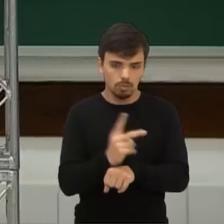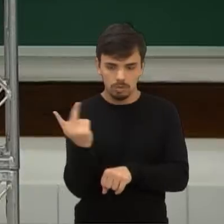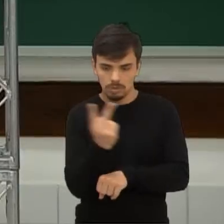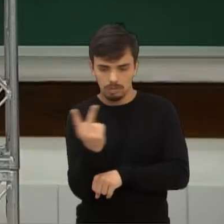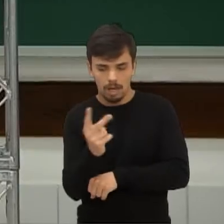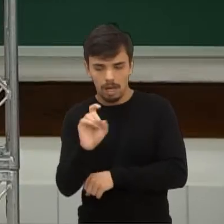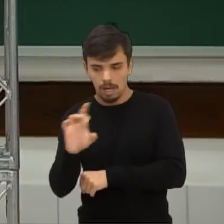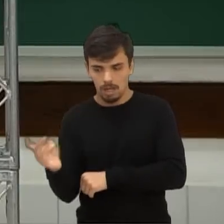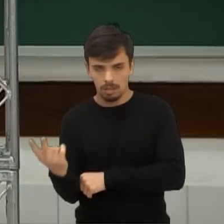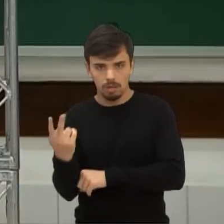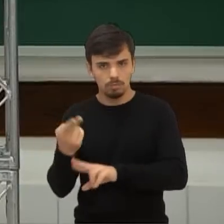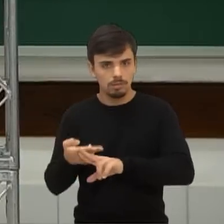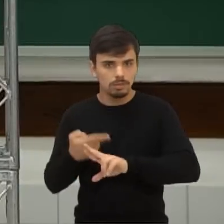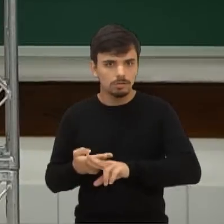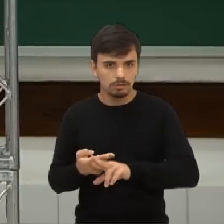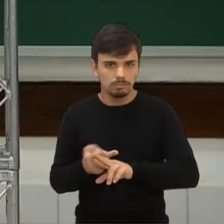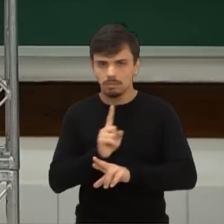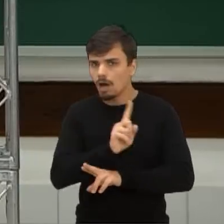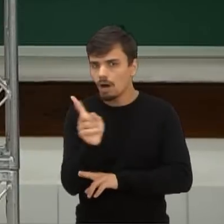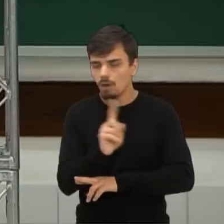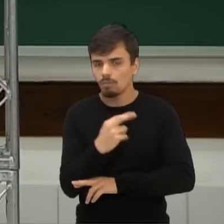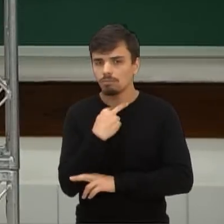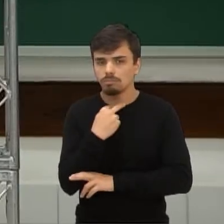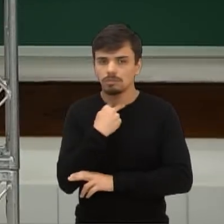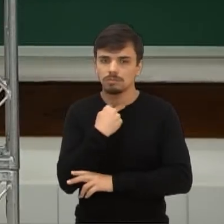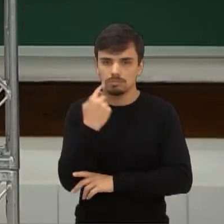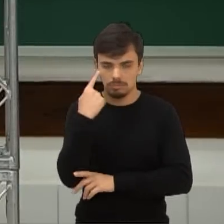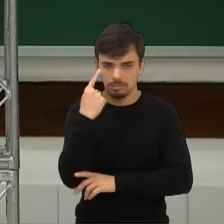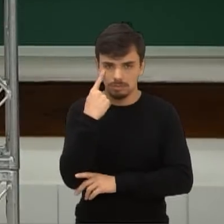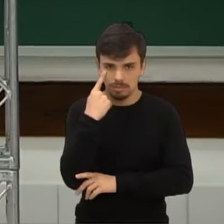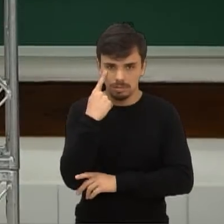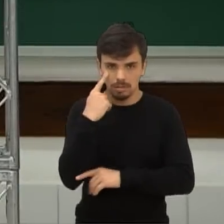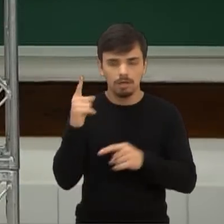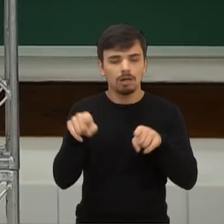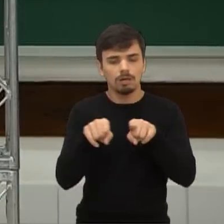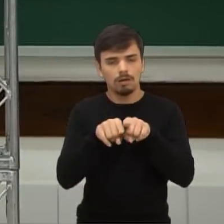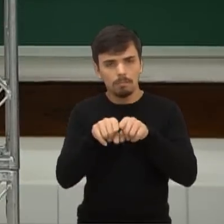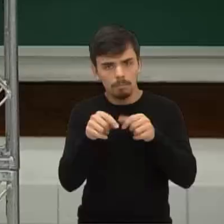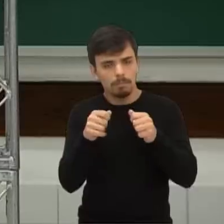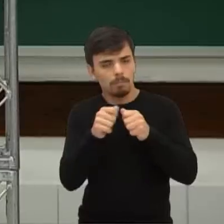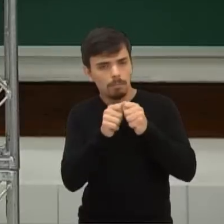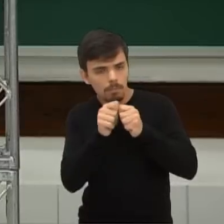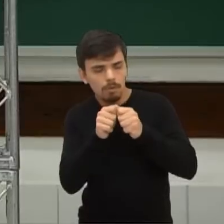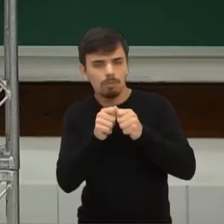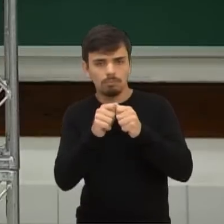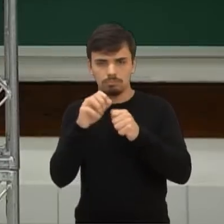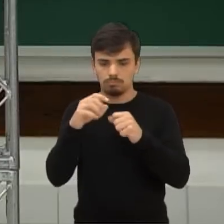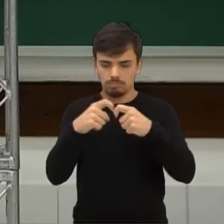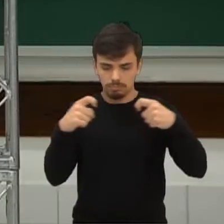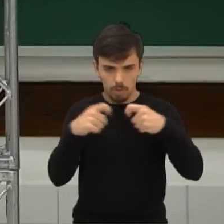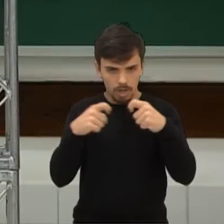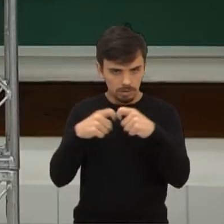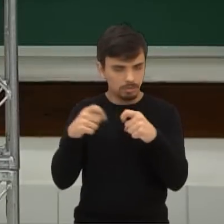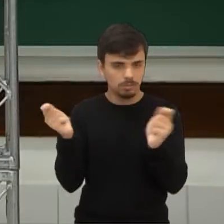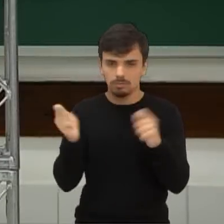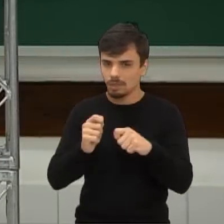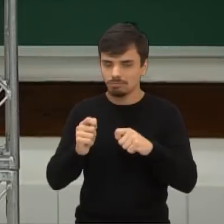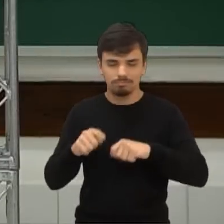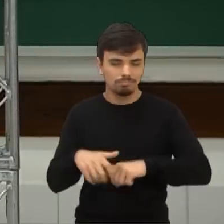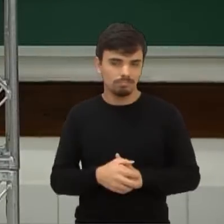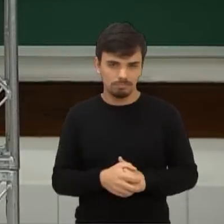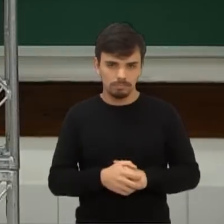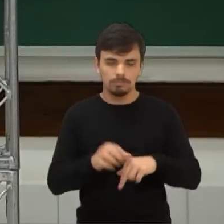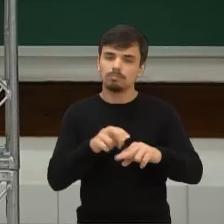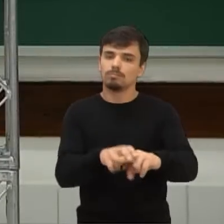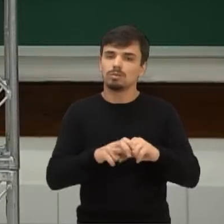Não, né? Não dá, por quê? Borracha com borracha, o atrito vai rasgar uma ou outra. Não dá certo.